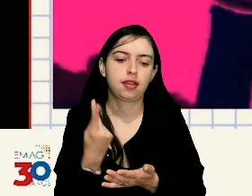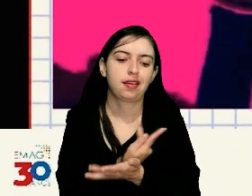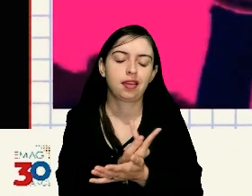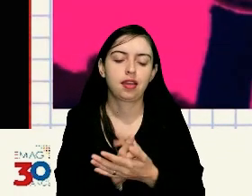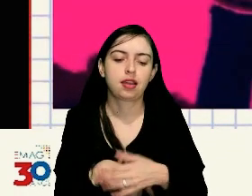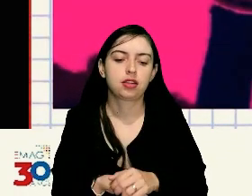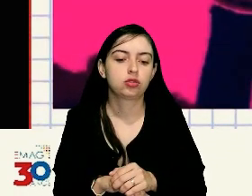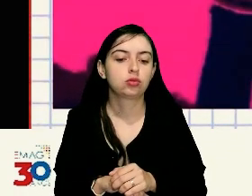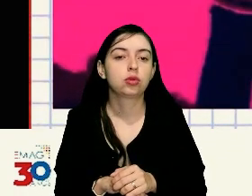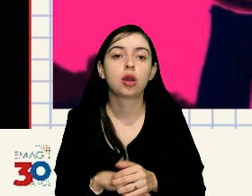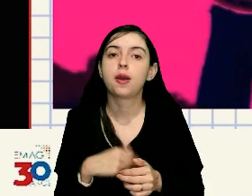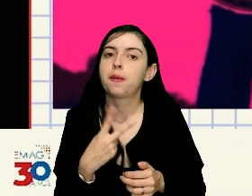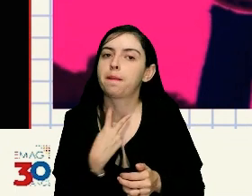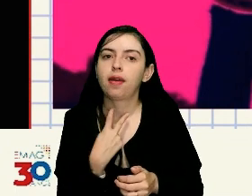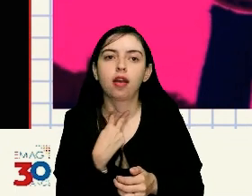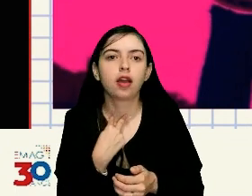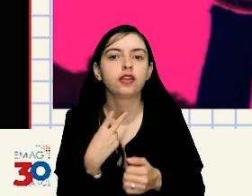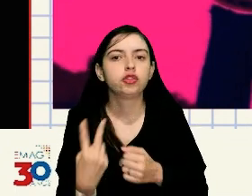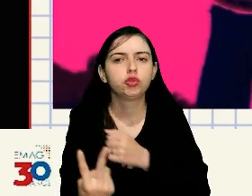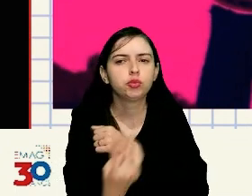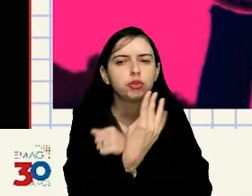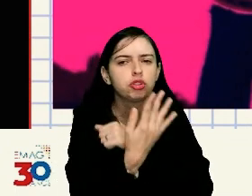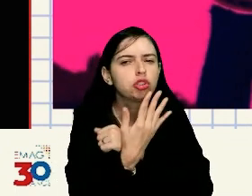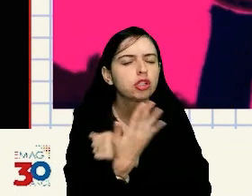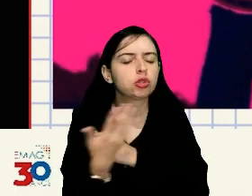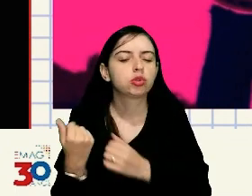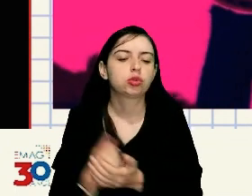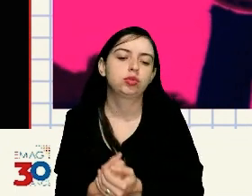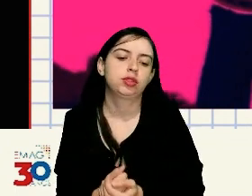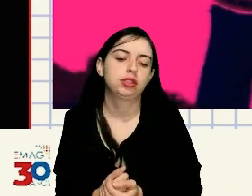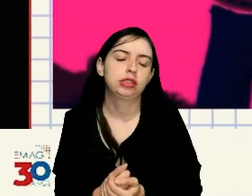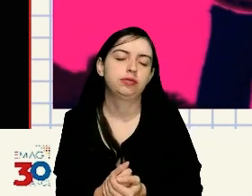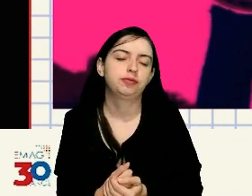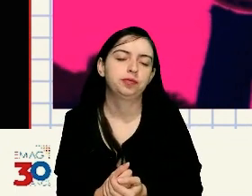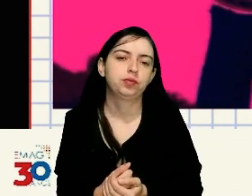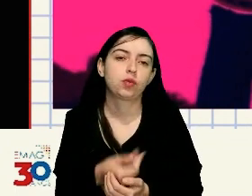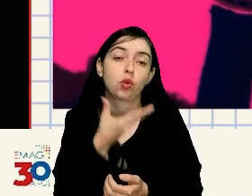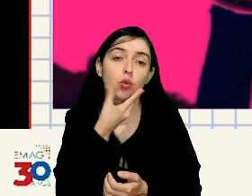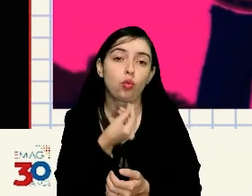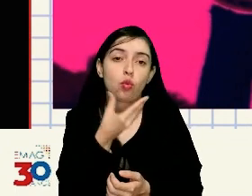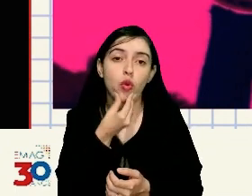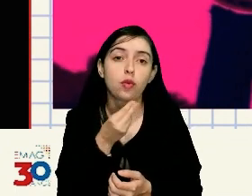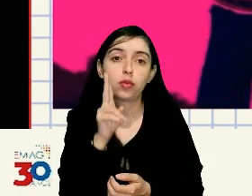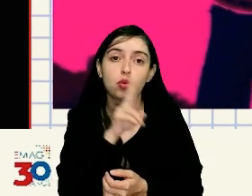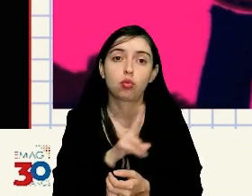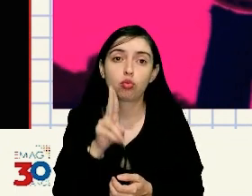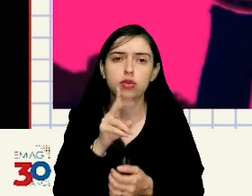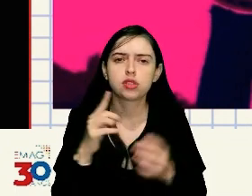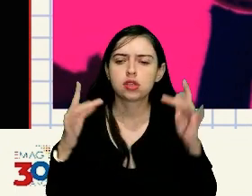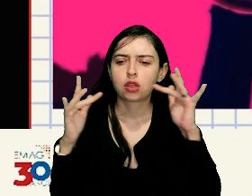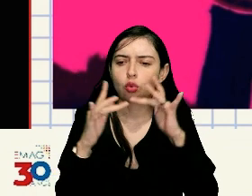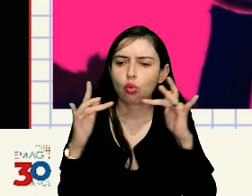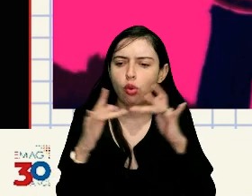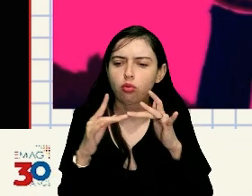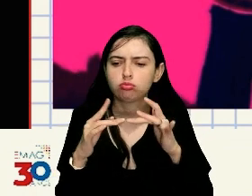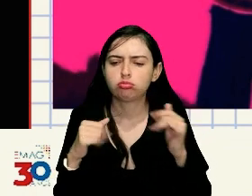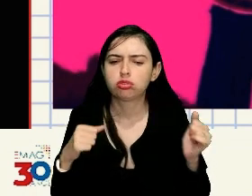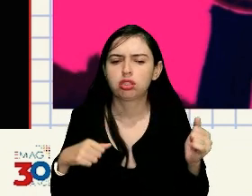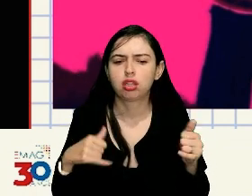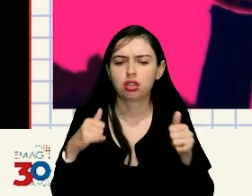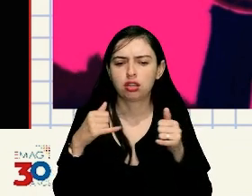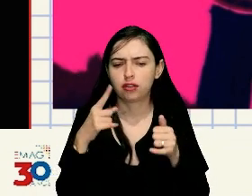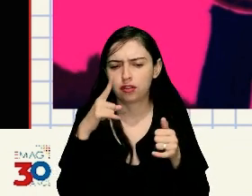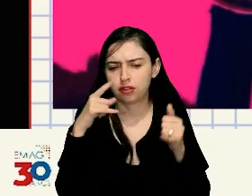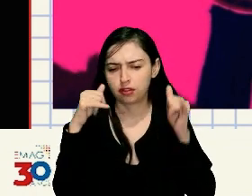ajuda, né? Inclusive é o homem que usa, o que encontra na violência a sua única ferramenta de solução de problemas,